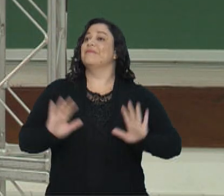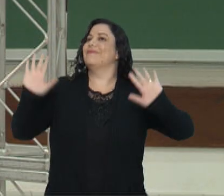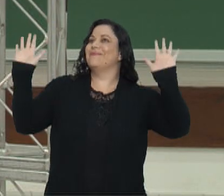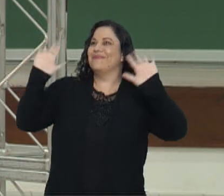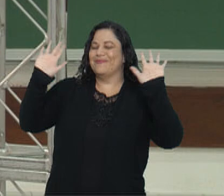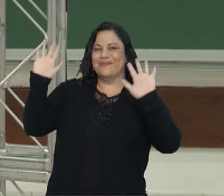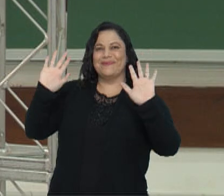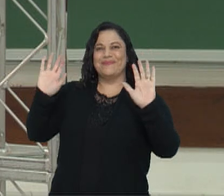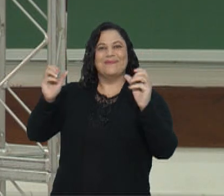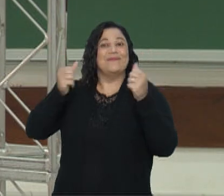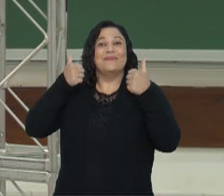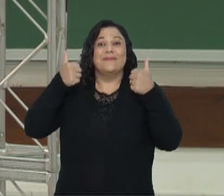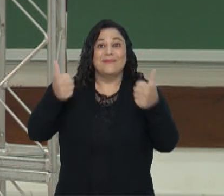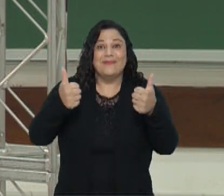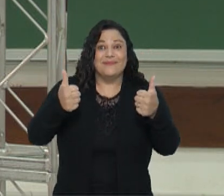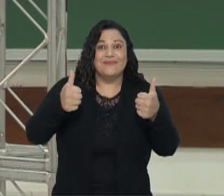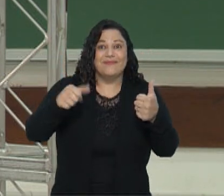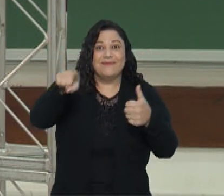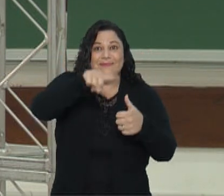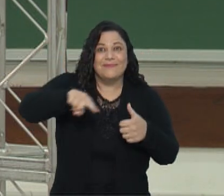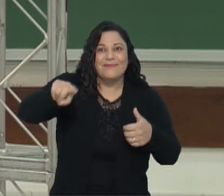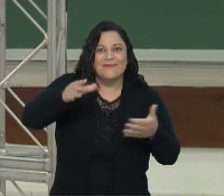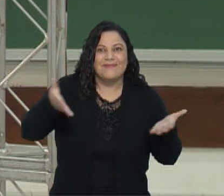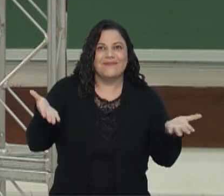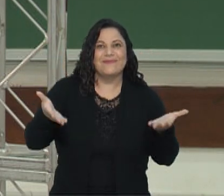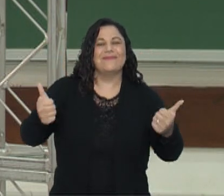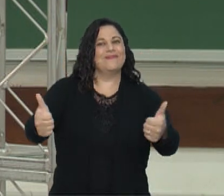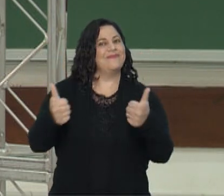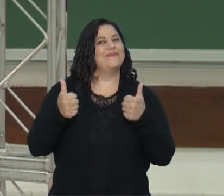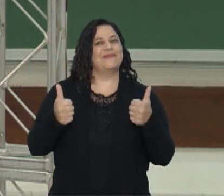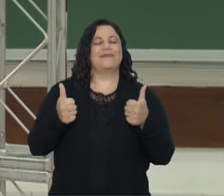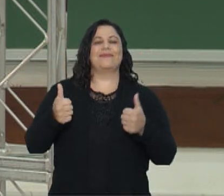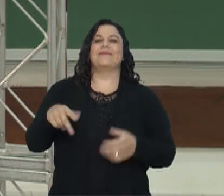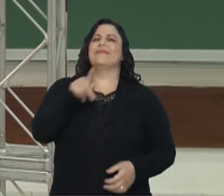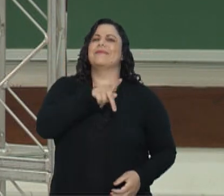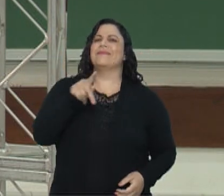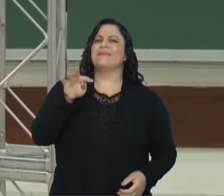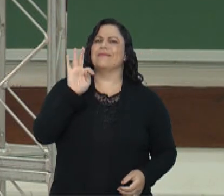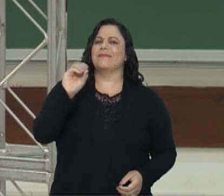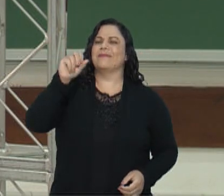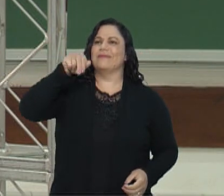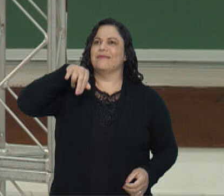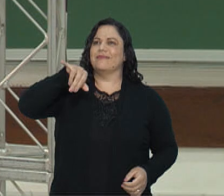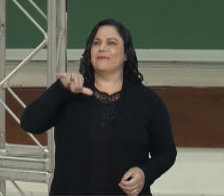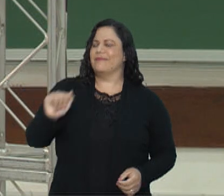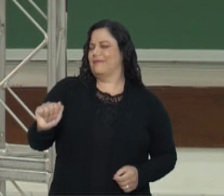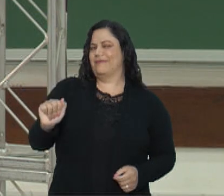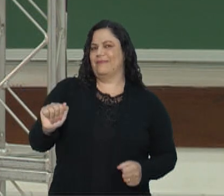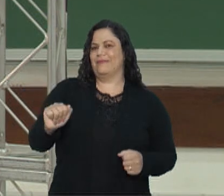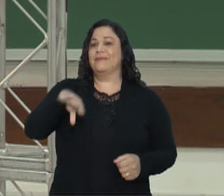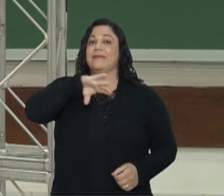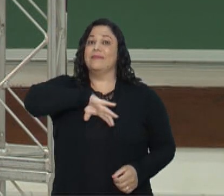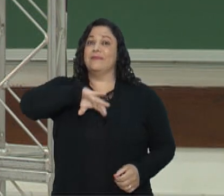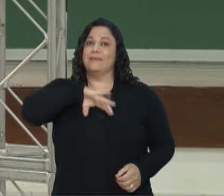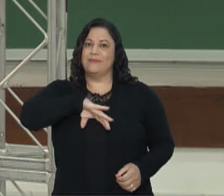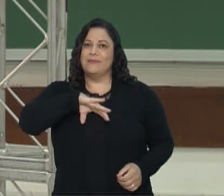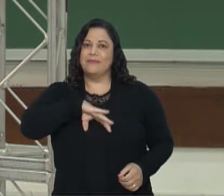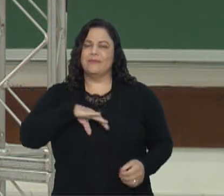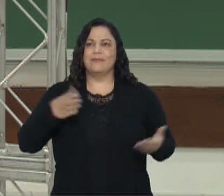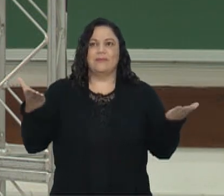Olá pessoal, tudo bem com vocês? Eu sou a professora Tânia, de Língua Portuguesa. Hoje nós vamos trabalhar a